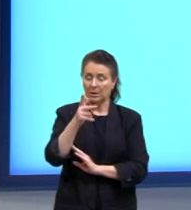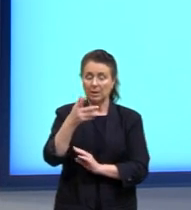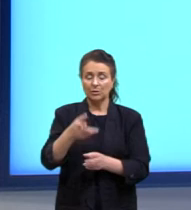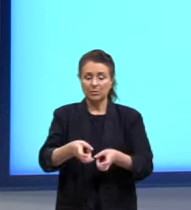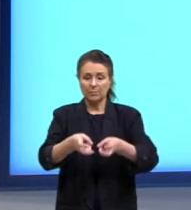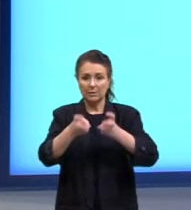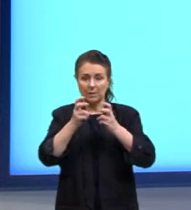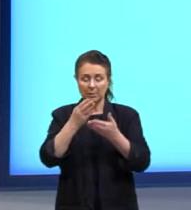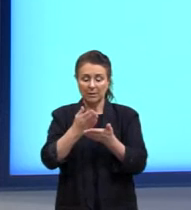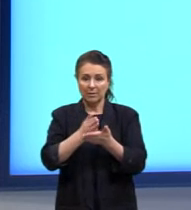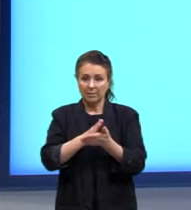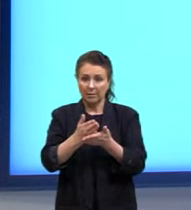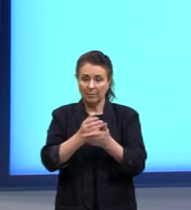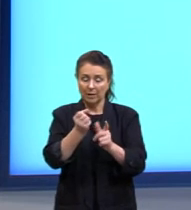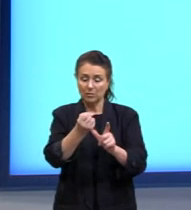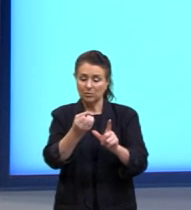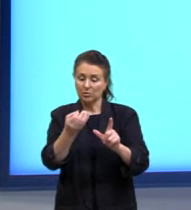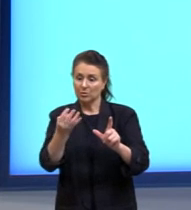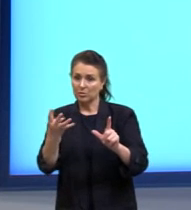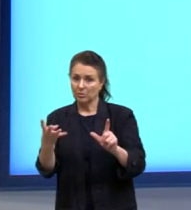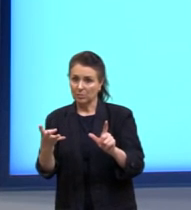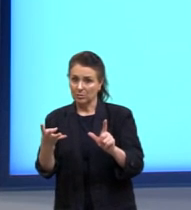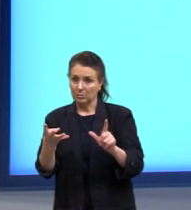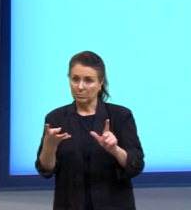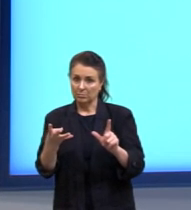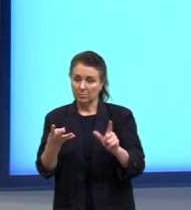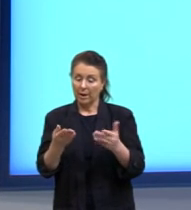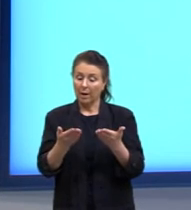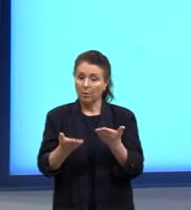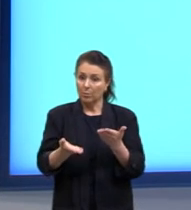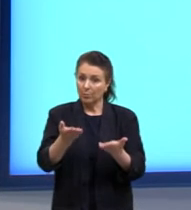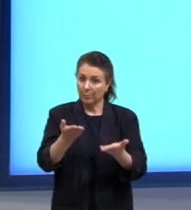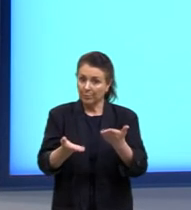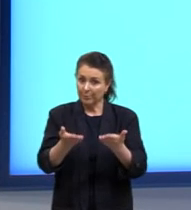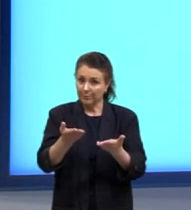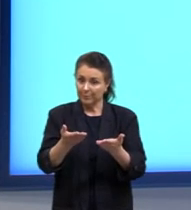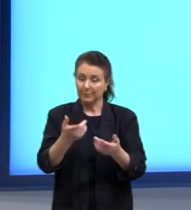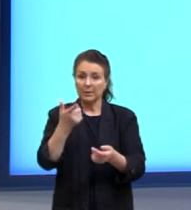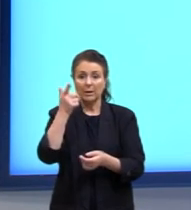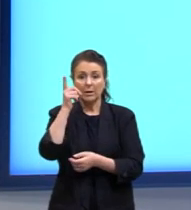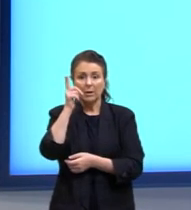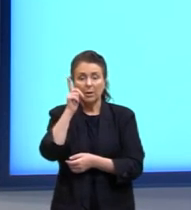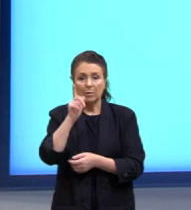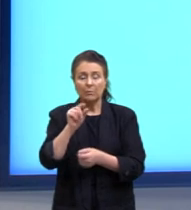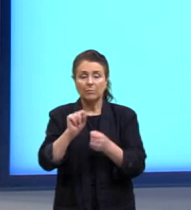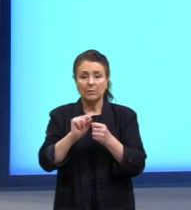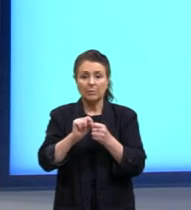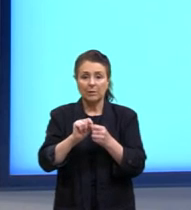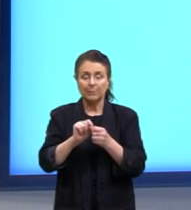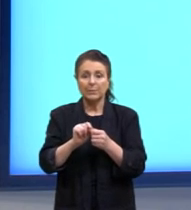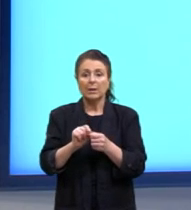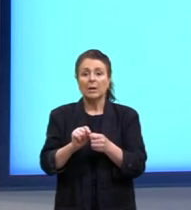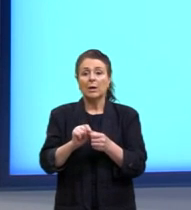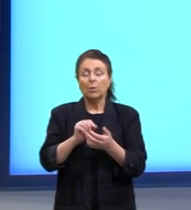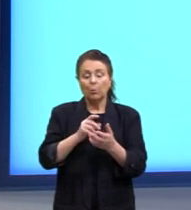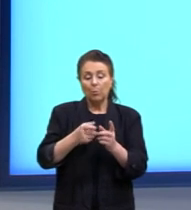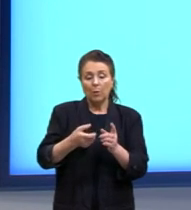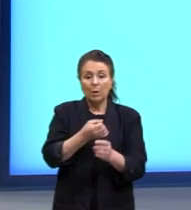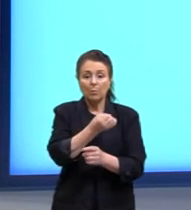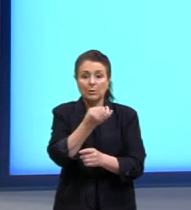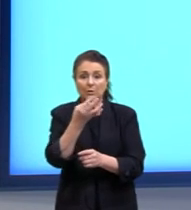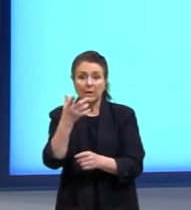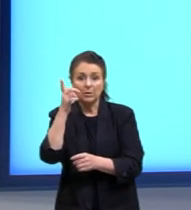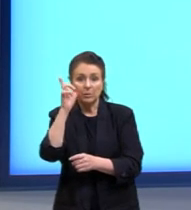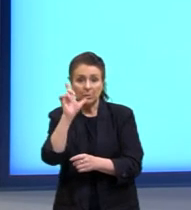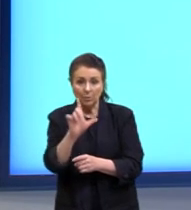aritmética ao peso né Nós precisamos pegar o faturamento e multiplicar pela quantidade de meses